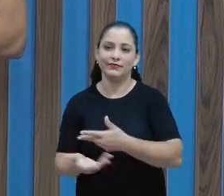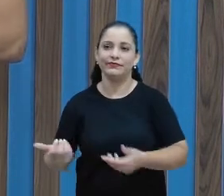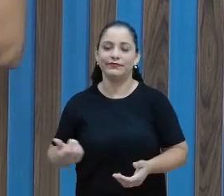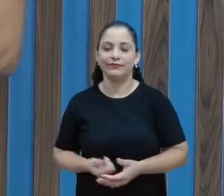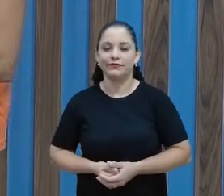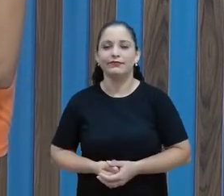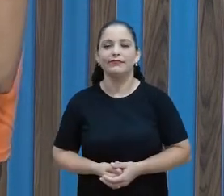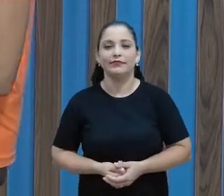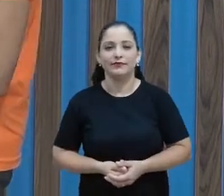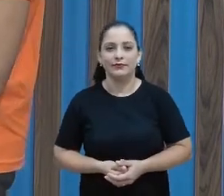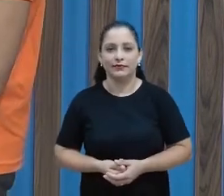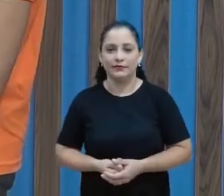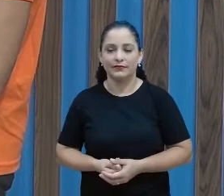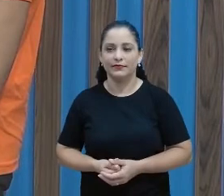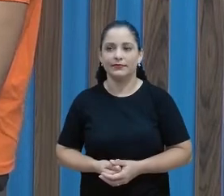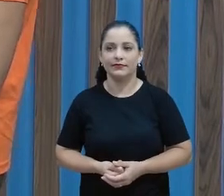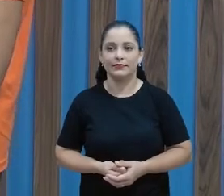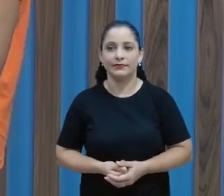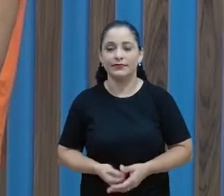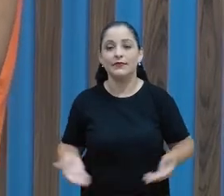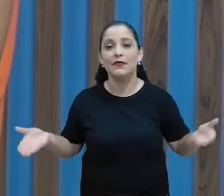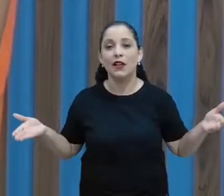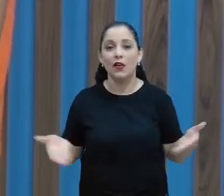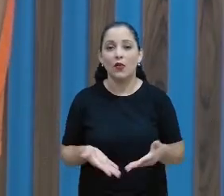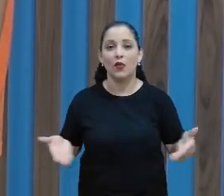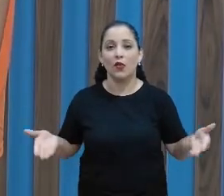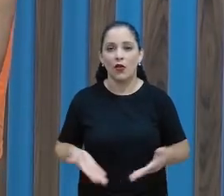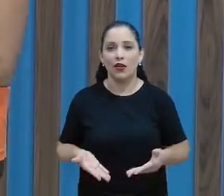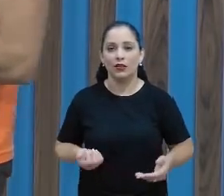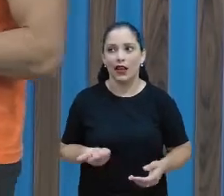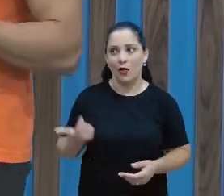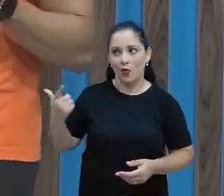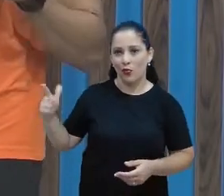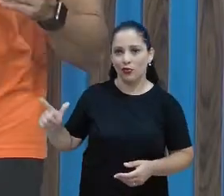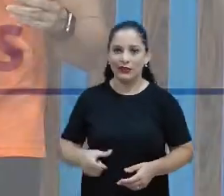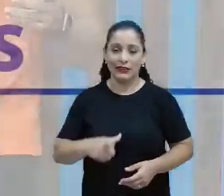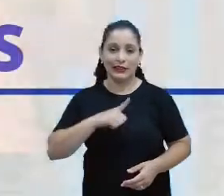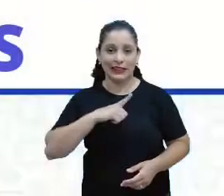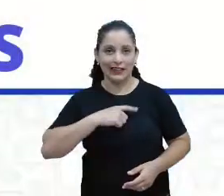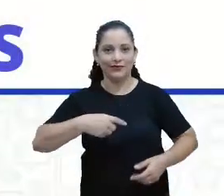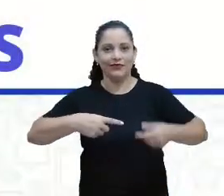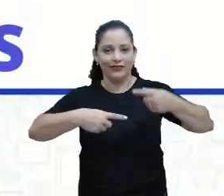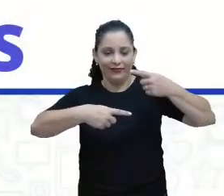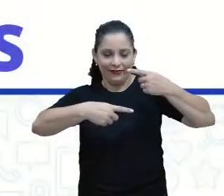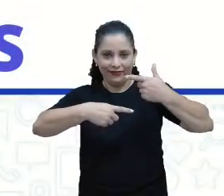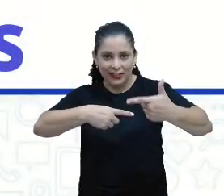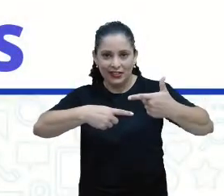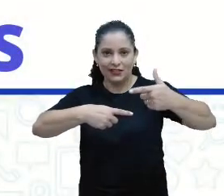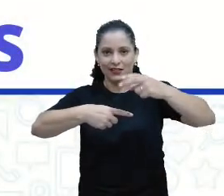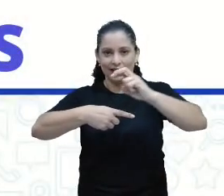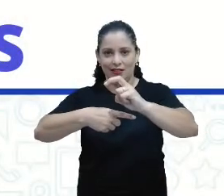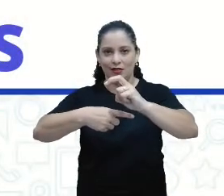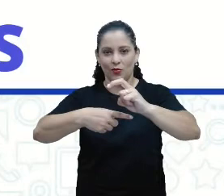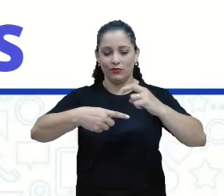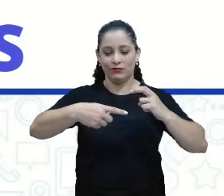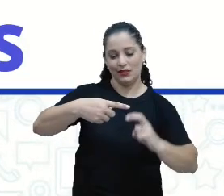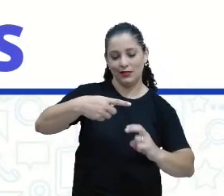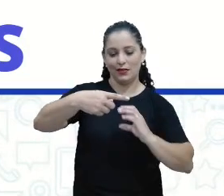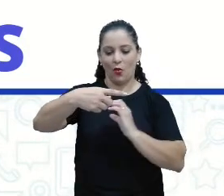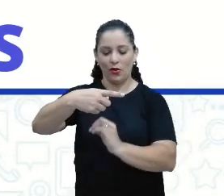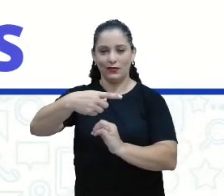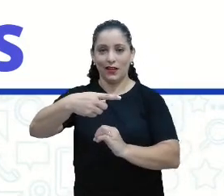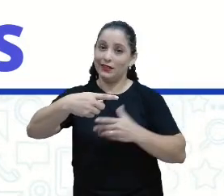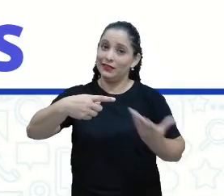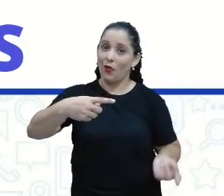à esquerda, certo? Já na próxima fração eu coloquei 25 sobre 50. Então pode notar